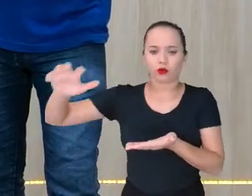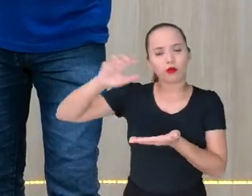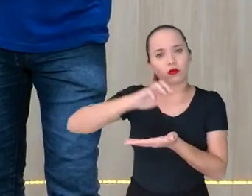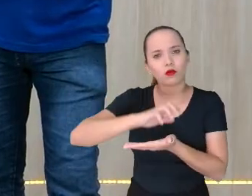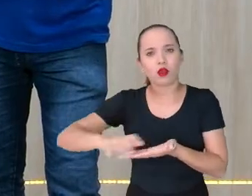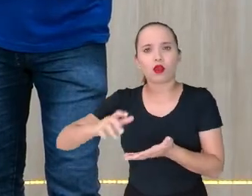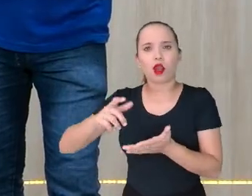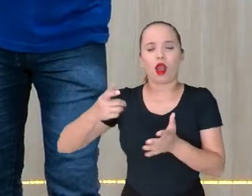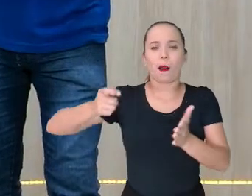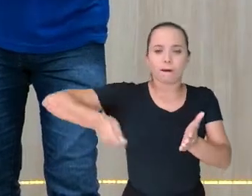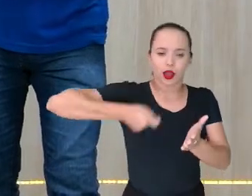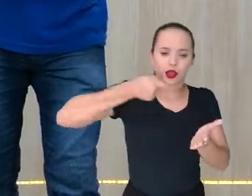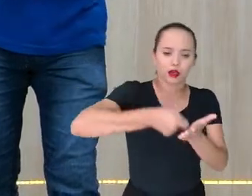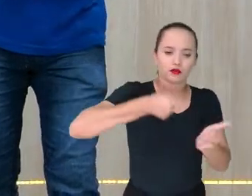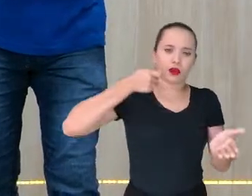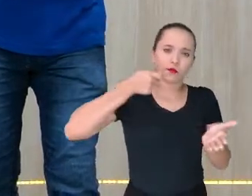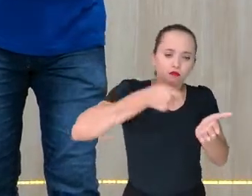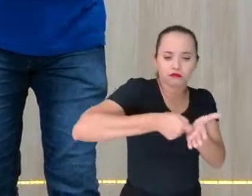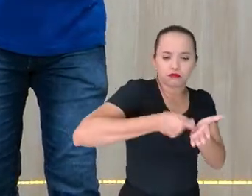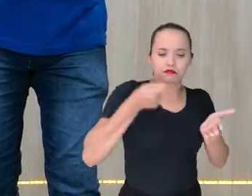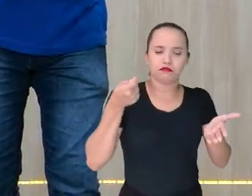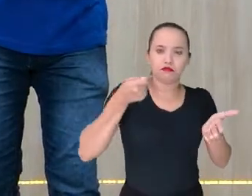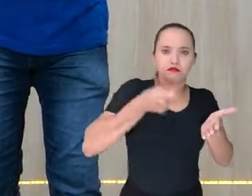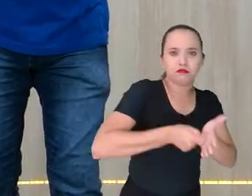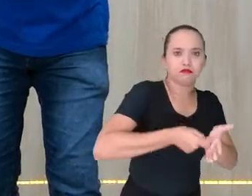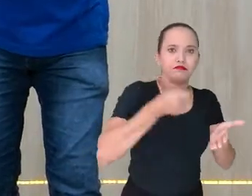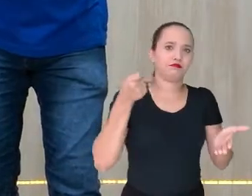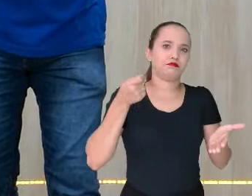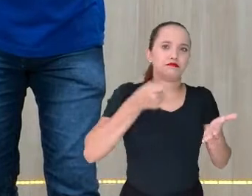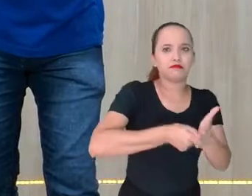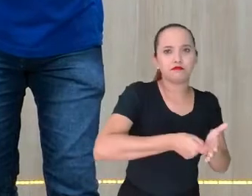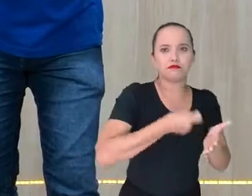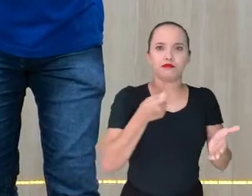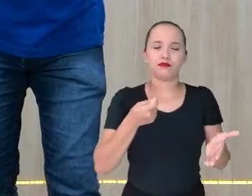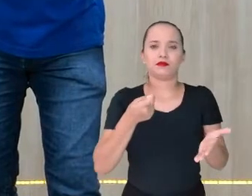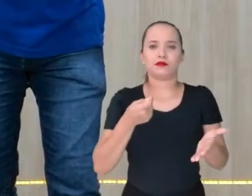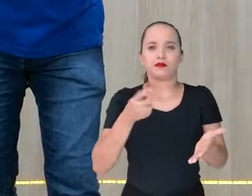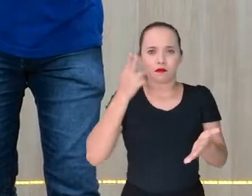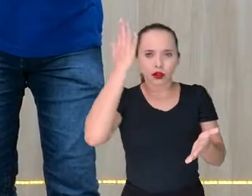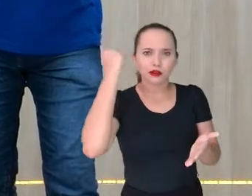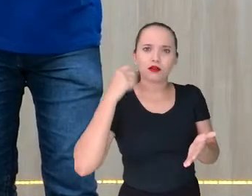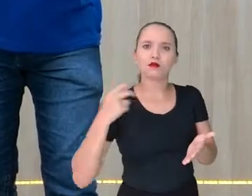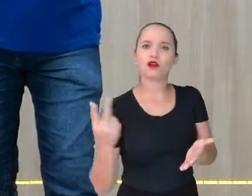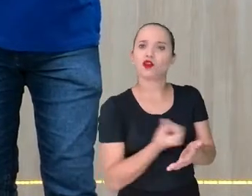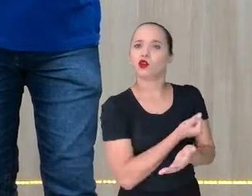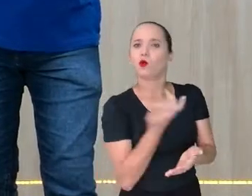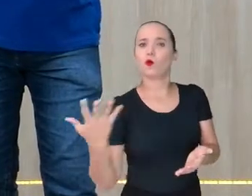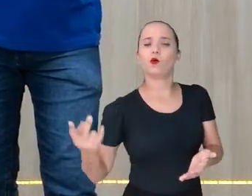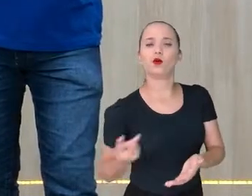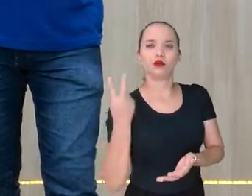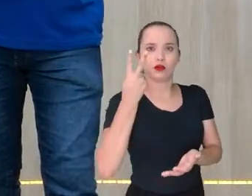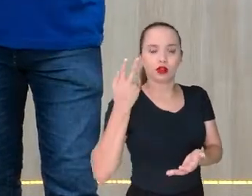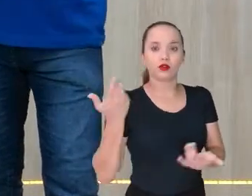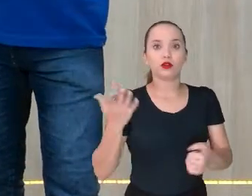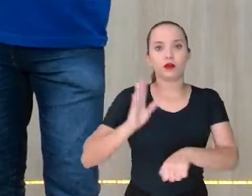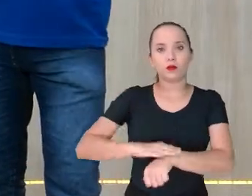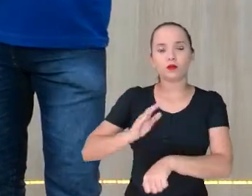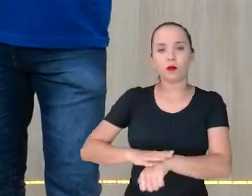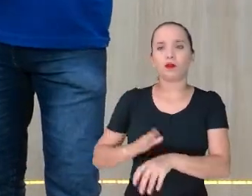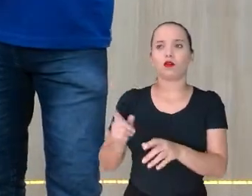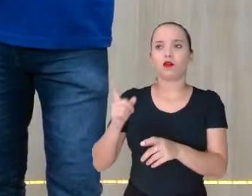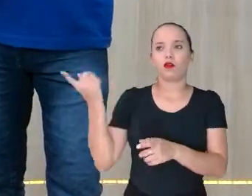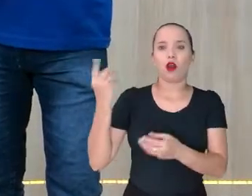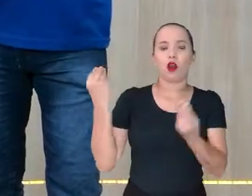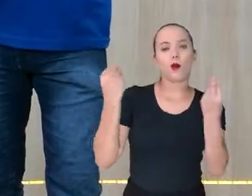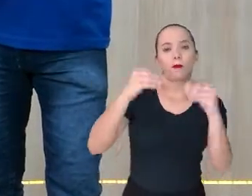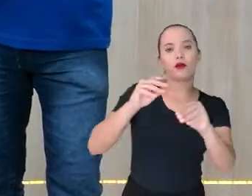de código de barra? Trim, já vê o precinho lá? Desculpa, o precinho. Na hora que vai saindo, quando chegar mais ou menos, eu boto lá,